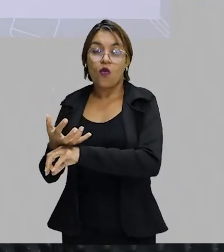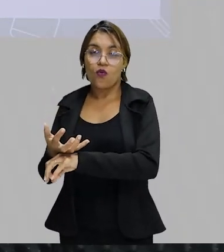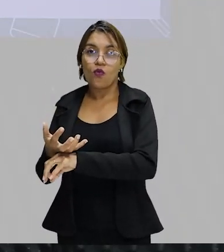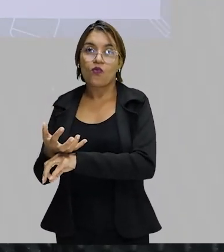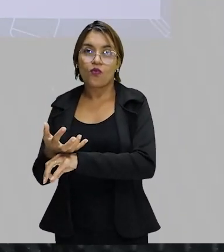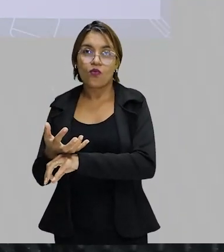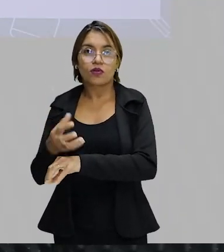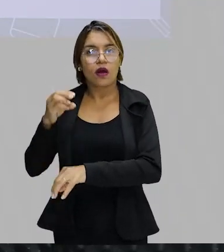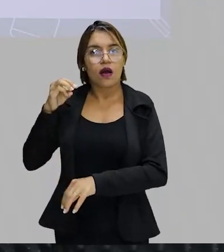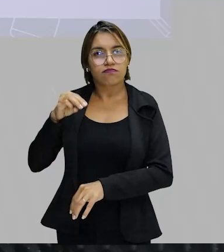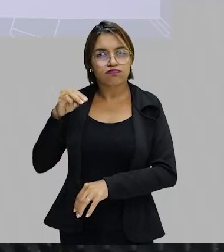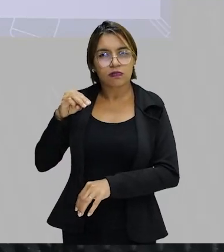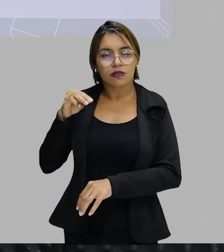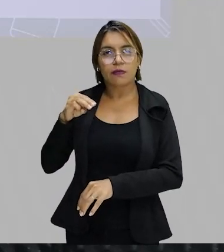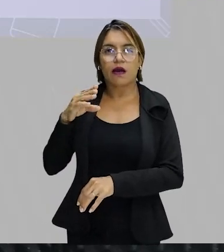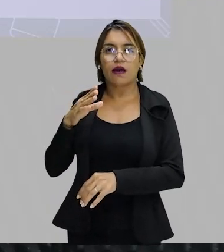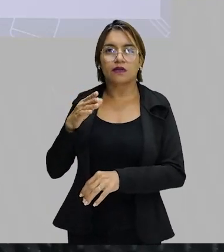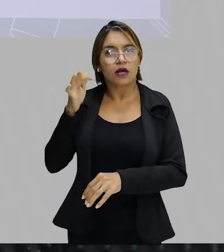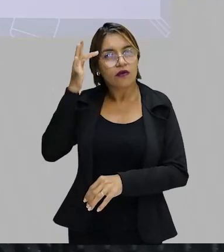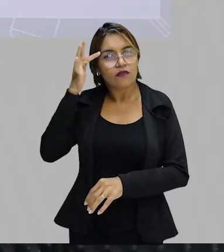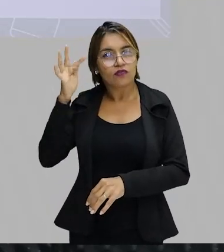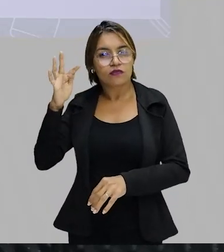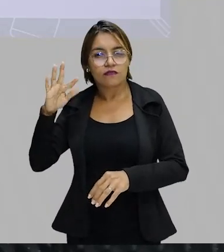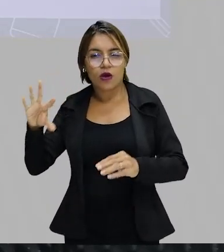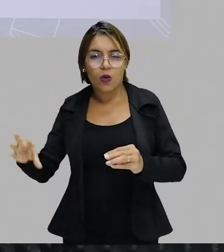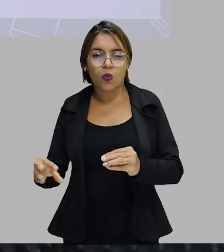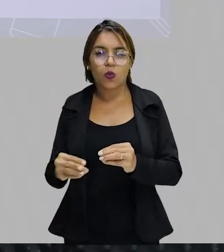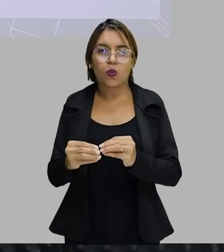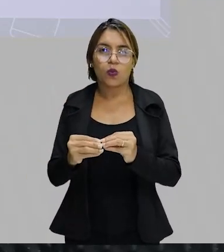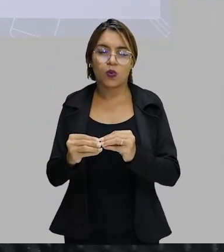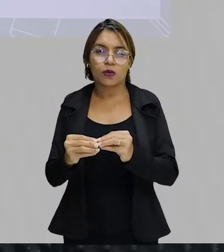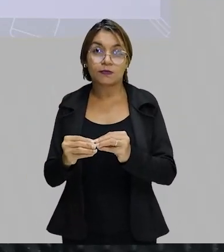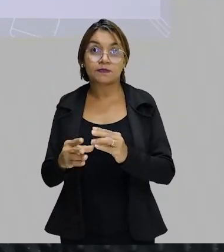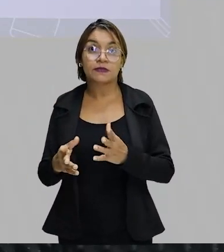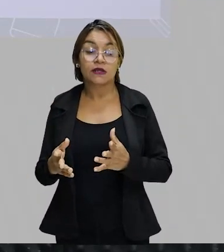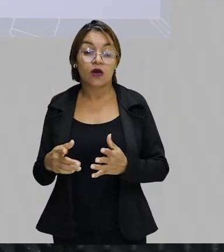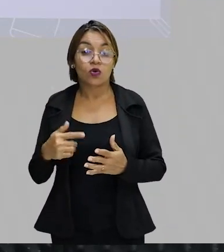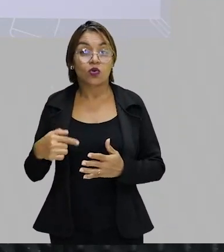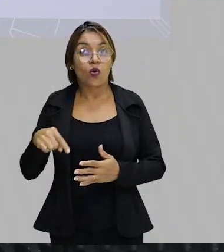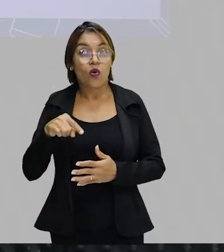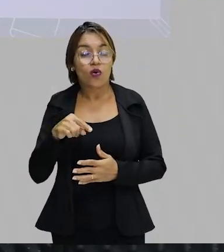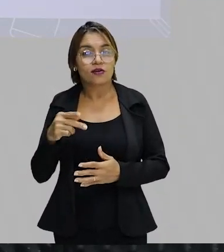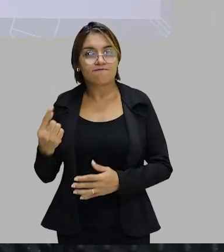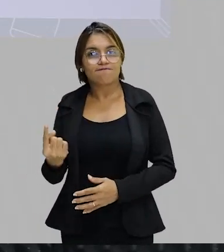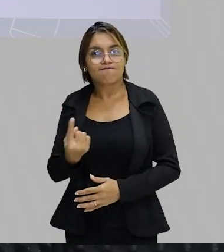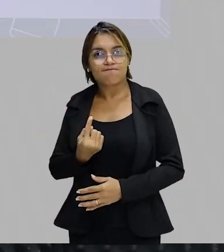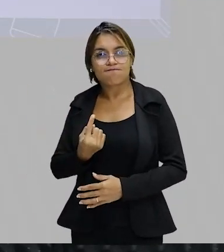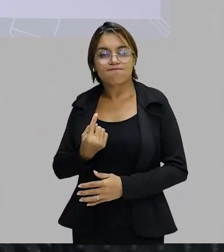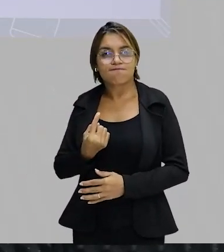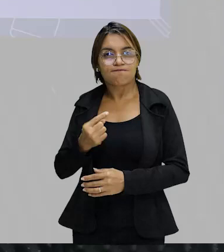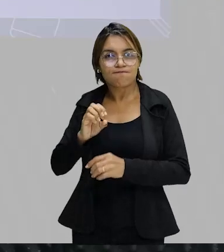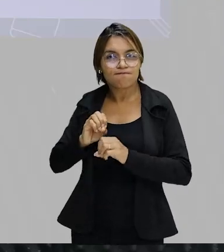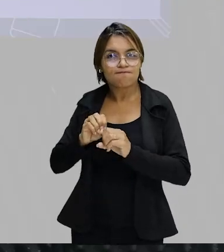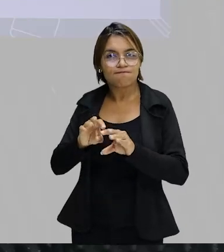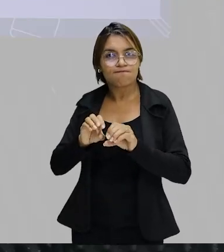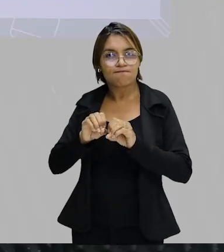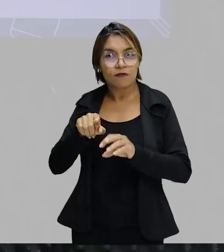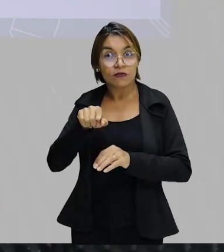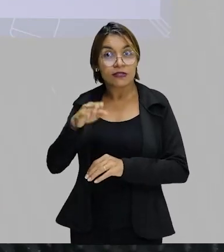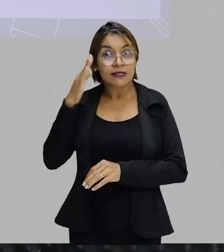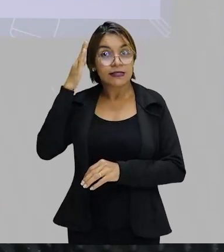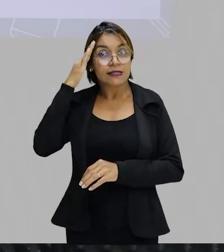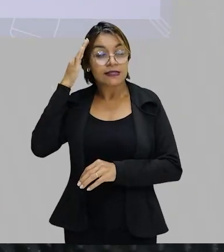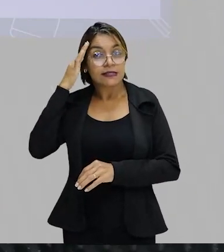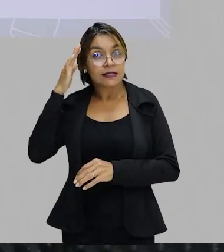da sua, claro, da sua especificidade de disciplina. A nossa condição aqui é que você entenda as reflexões que são